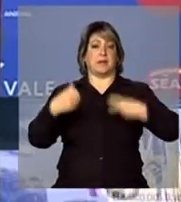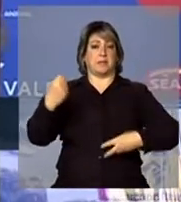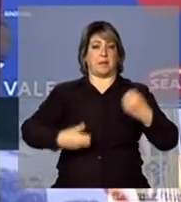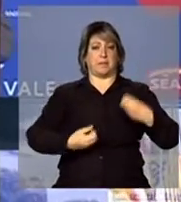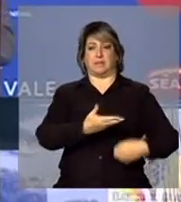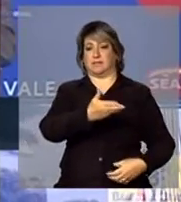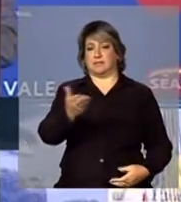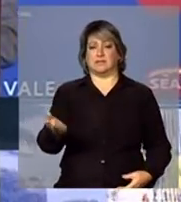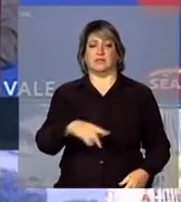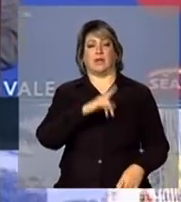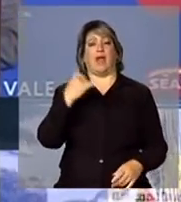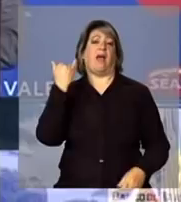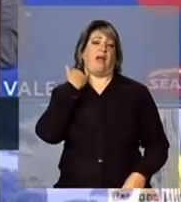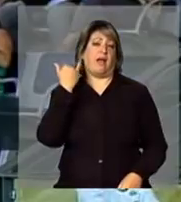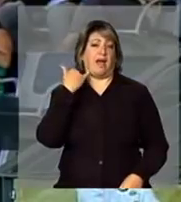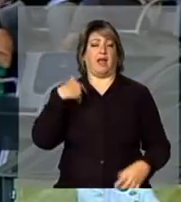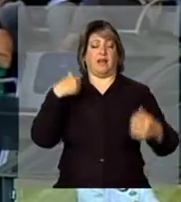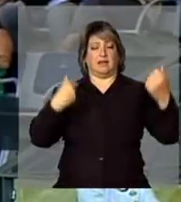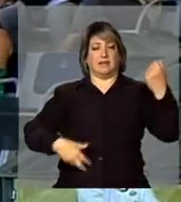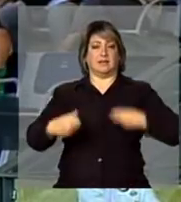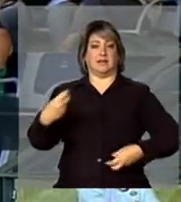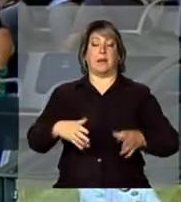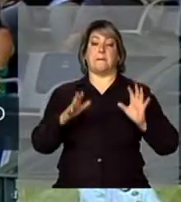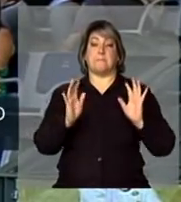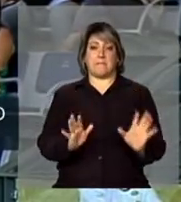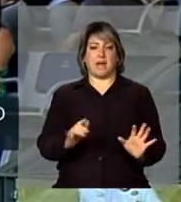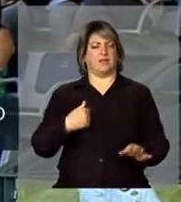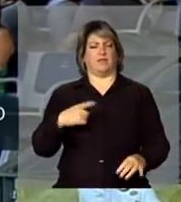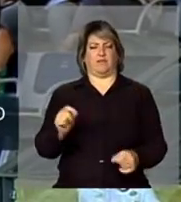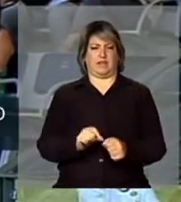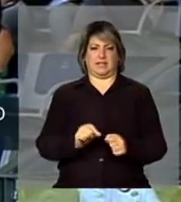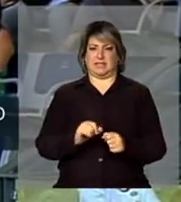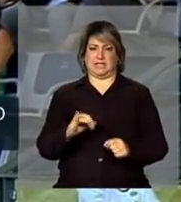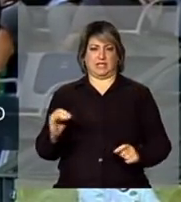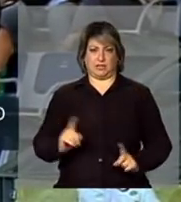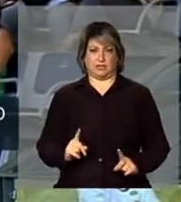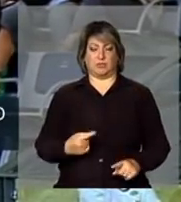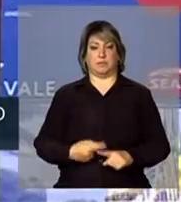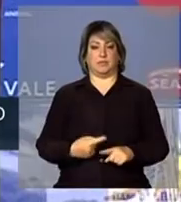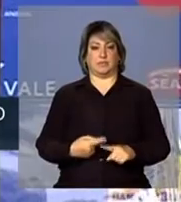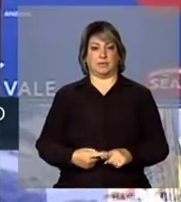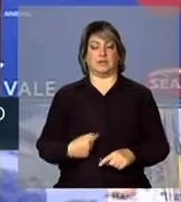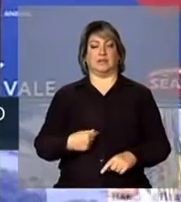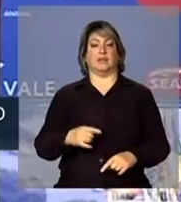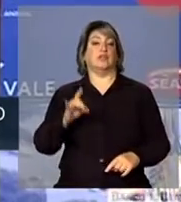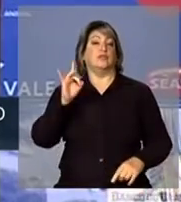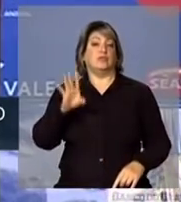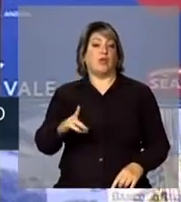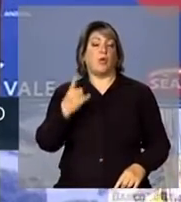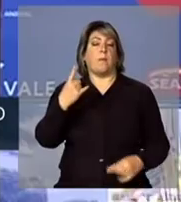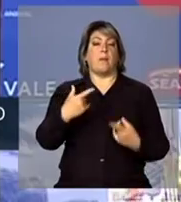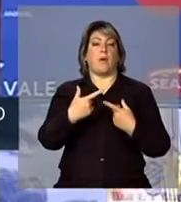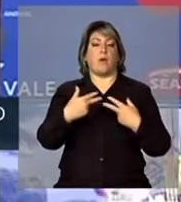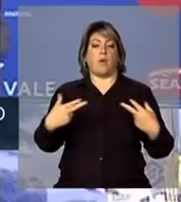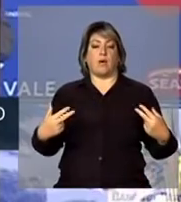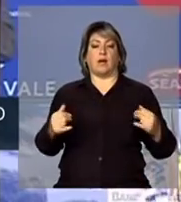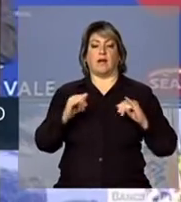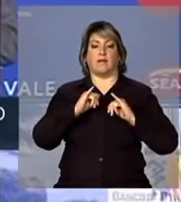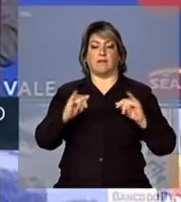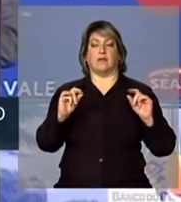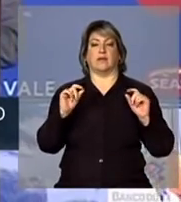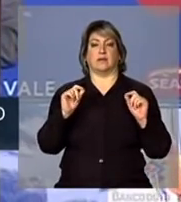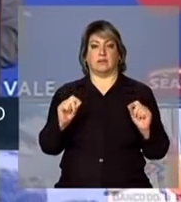com números expressivos da nossa agropecuária, mas não o farei. Na verdade, permito-me tão somente uma única estatística